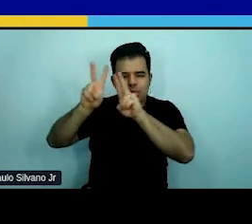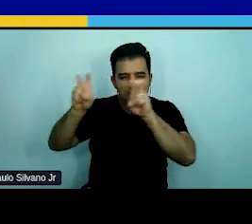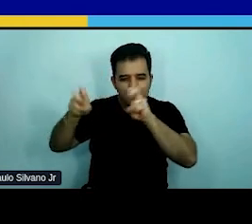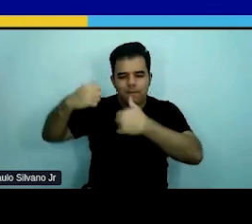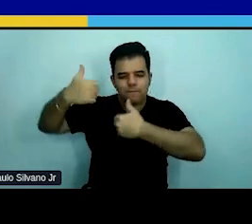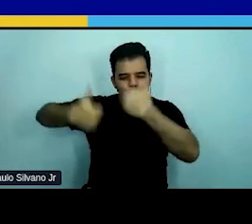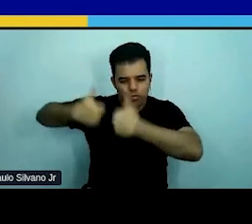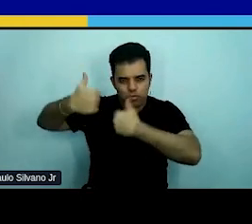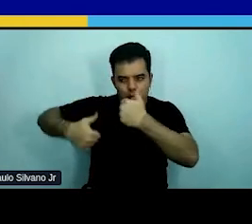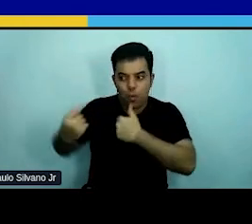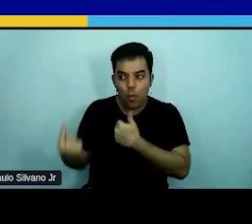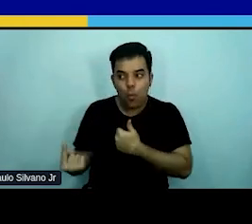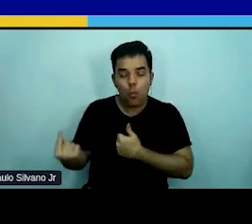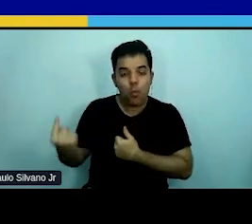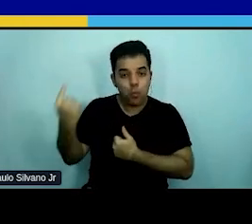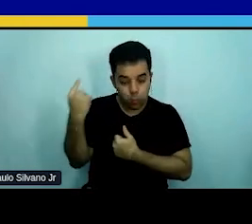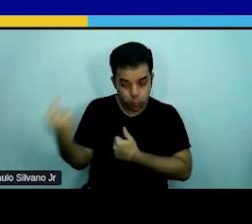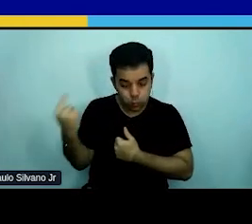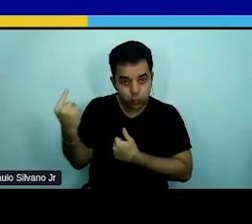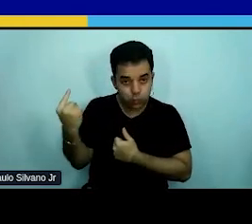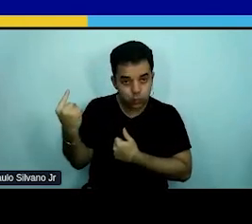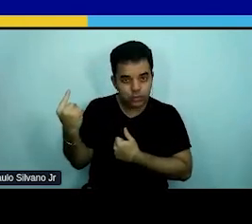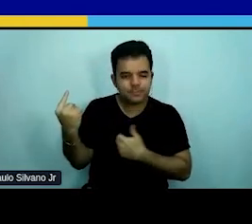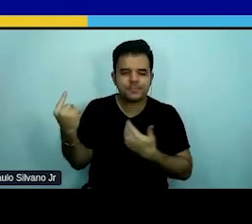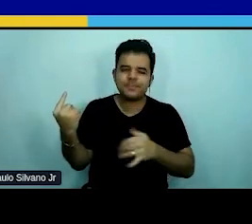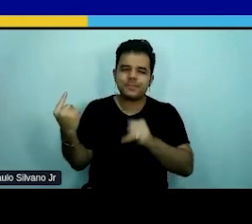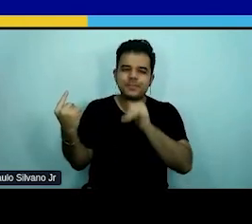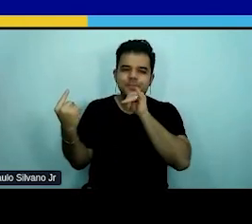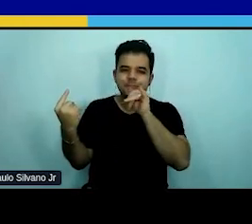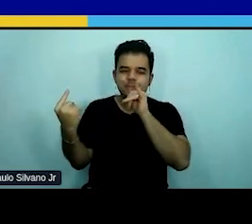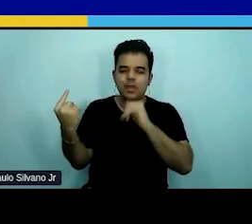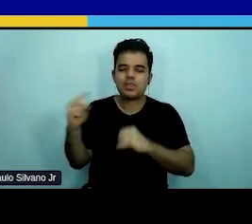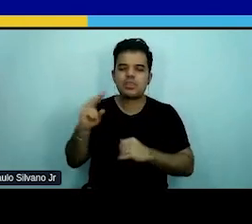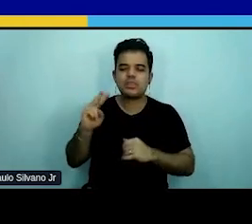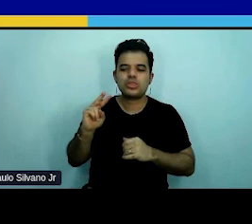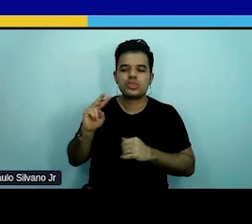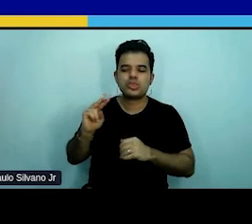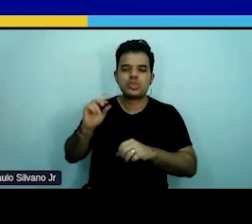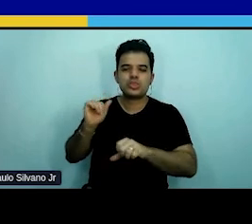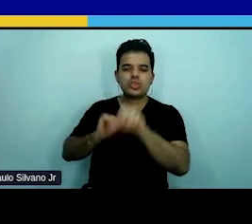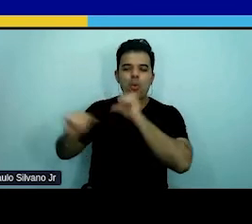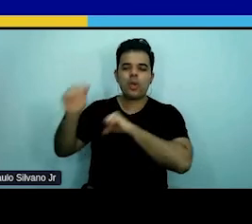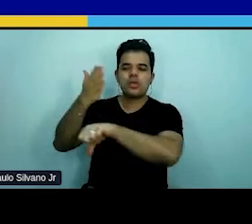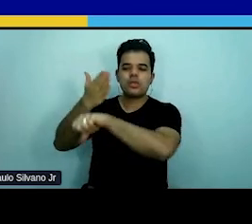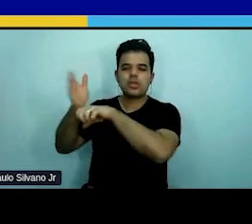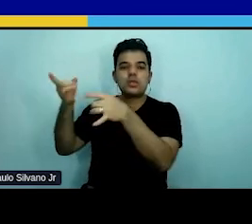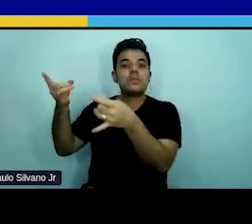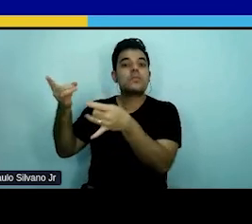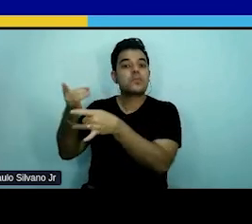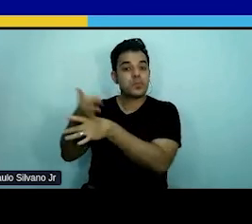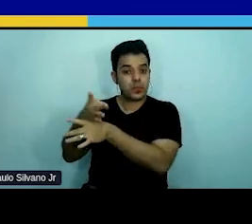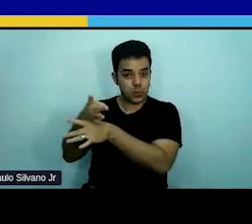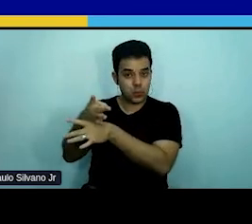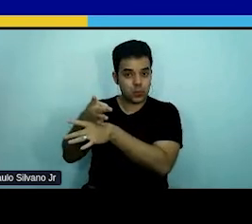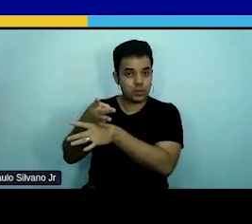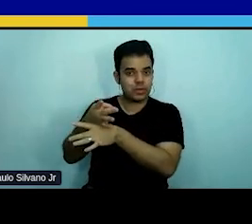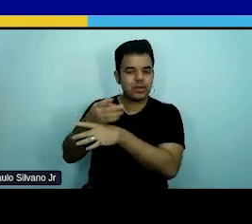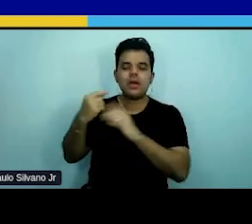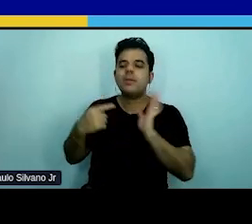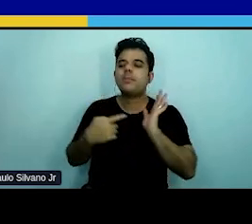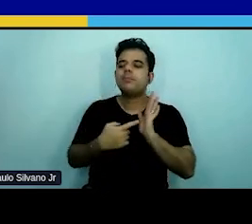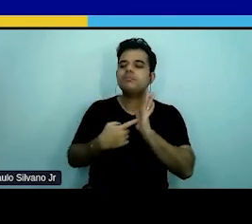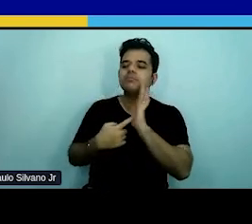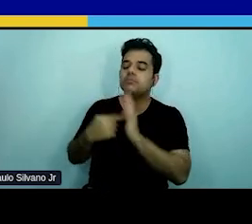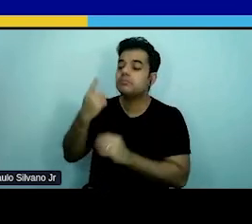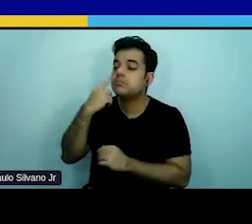contexto de futebol, e aí imagine que você pega essa máquina treinada e aí você exibe para ela,